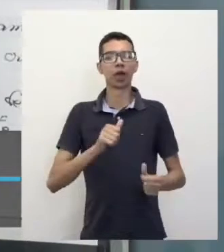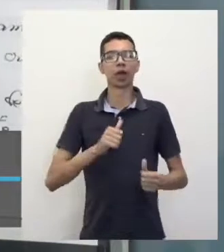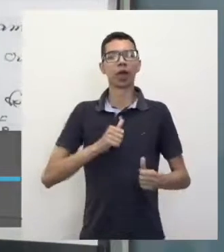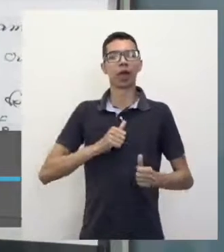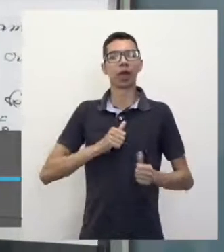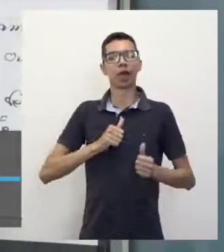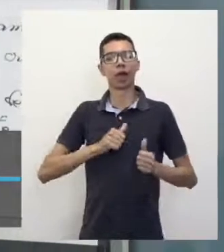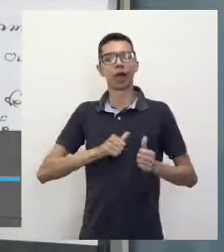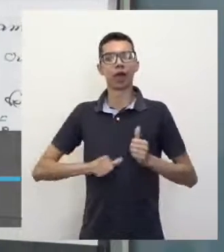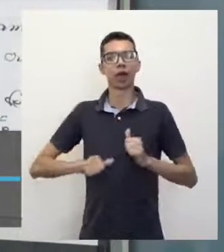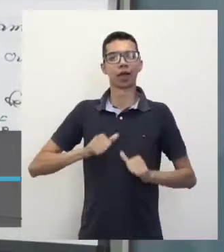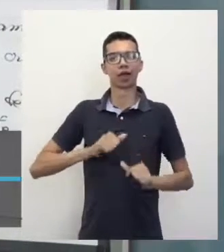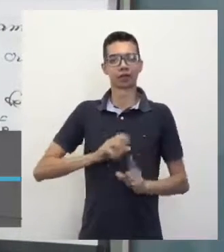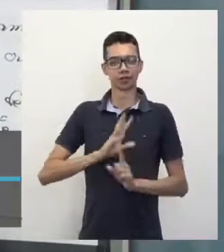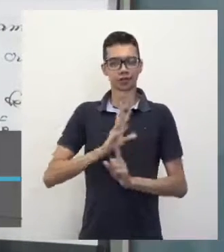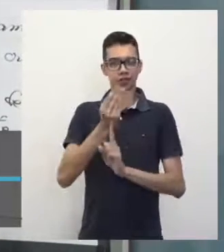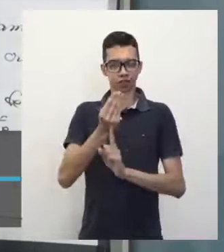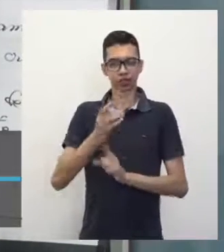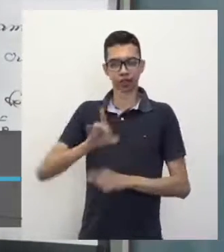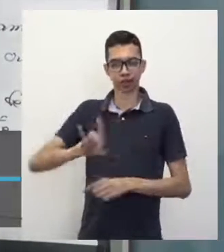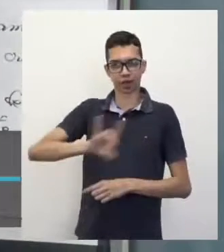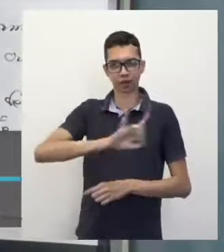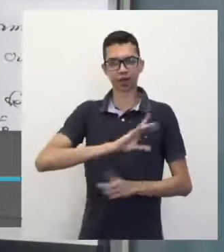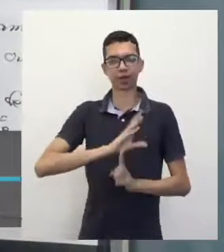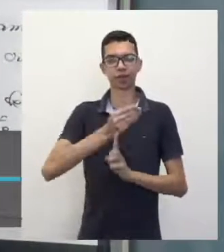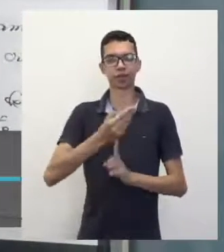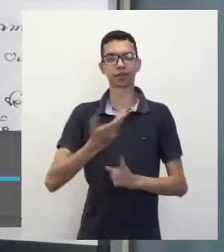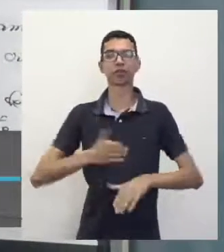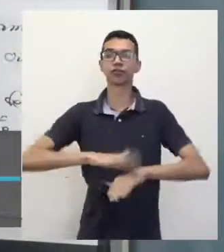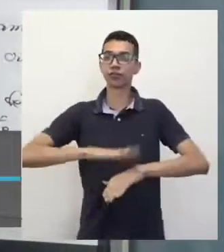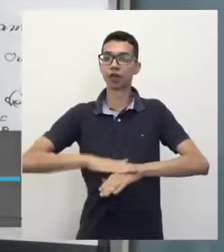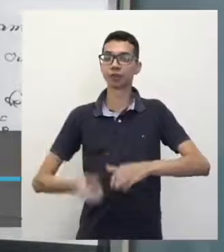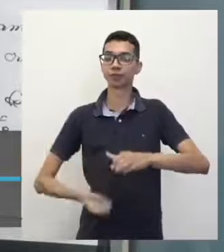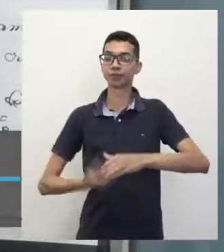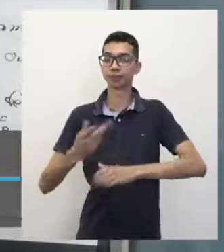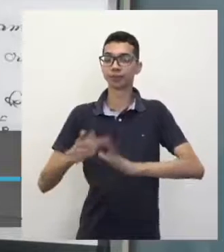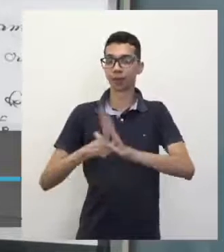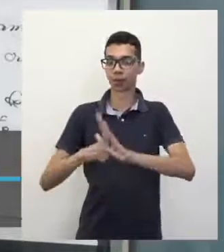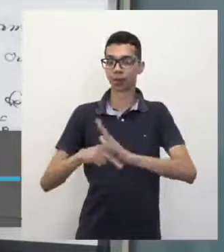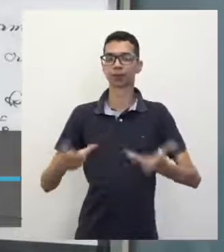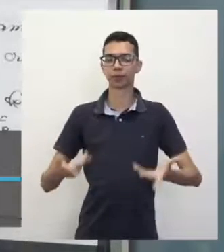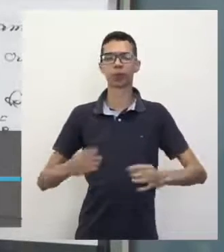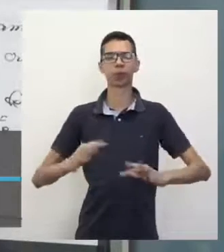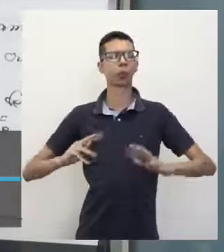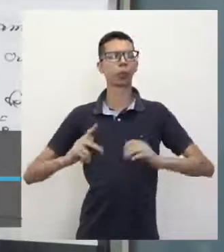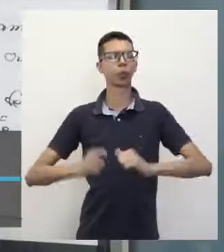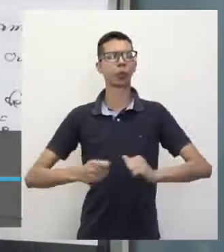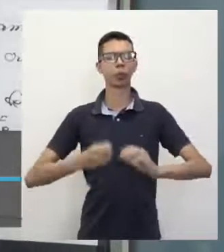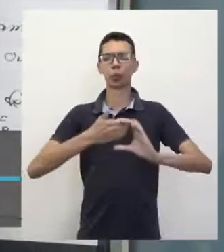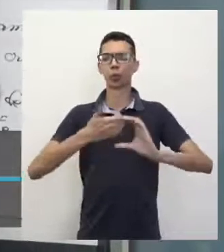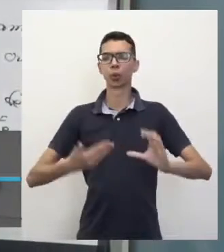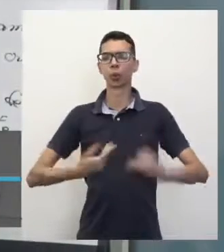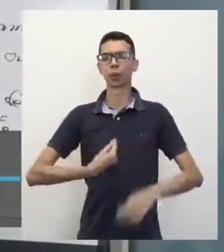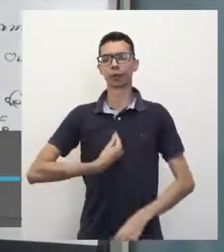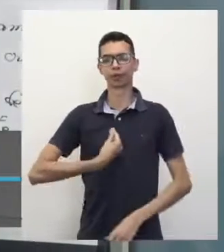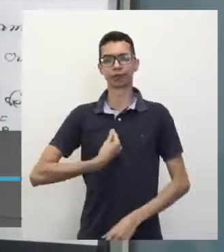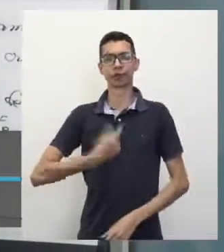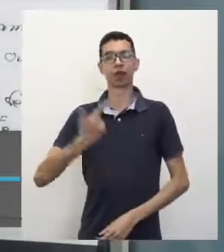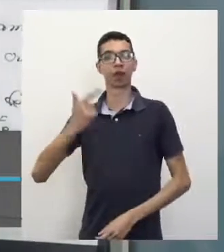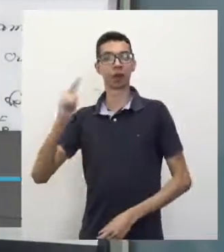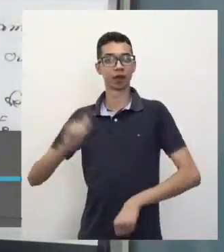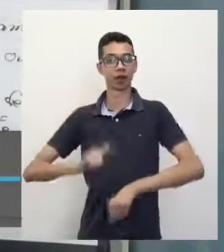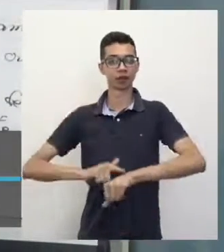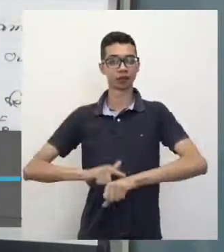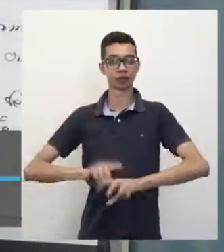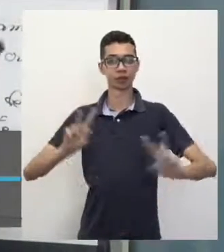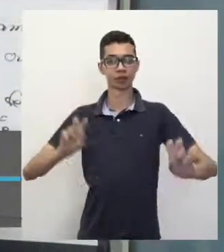é sobre isso que a gente está falando. Ele pega, então, né, traços aí de toda a sua bagagem, de toda a sua vivência enquanto artista,